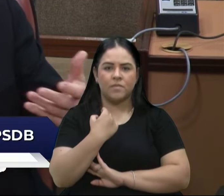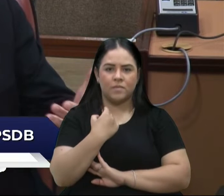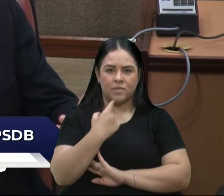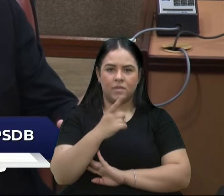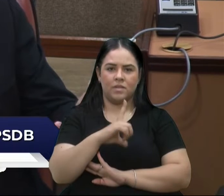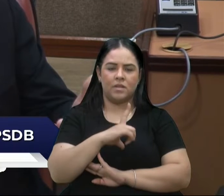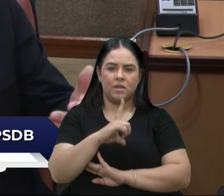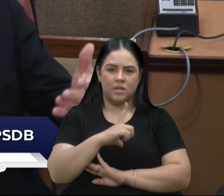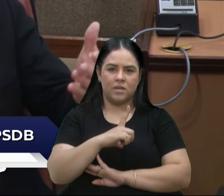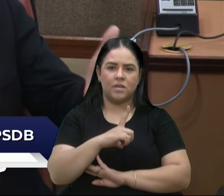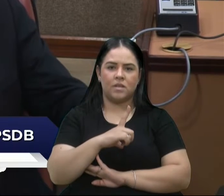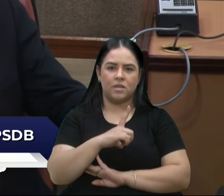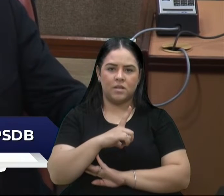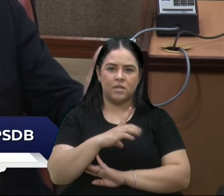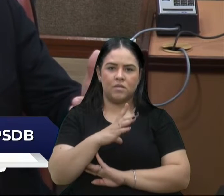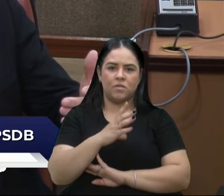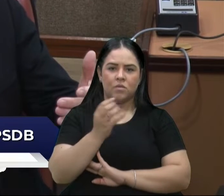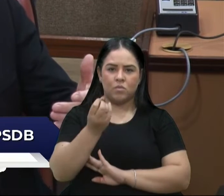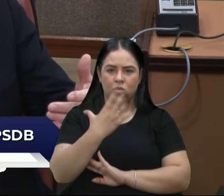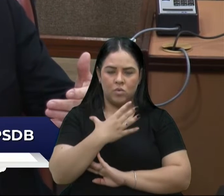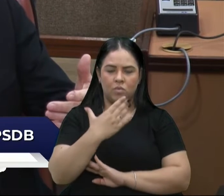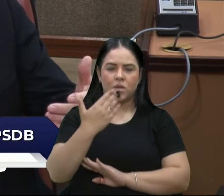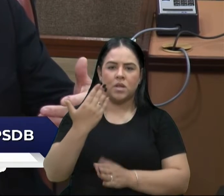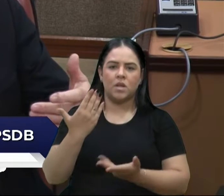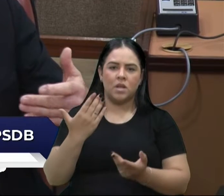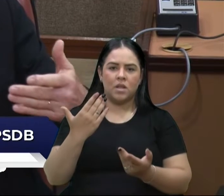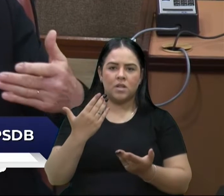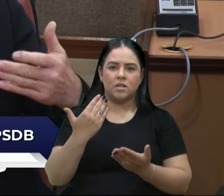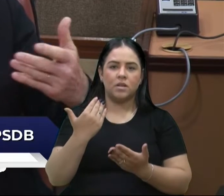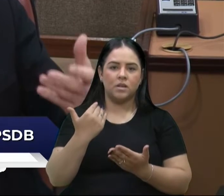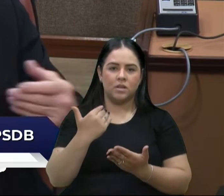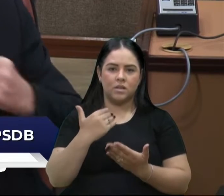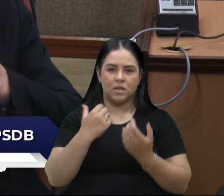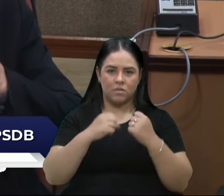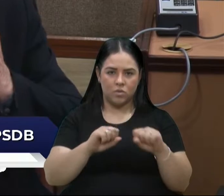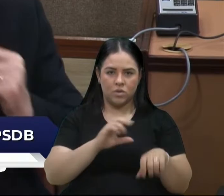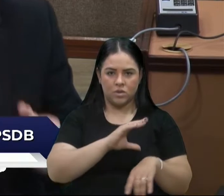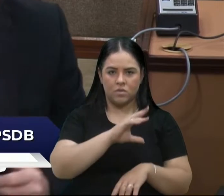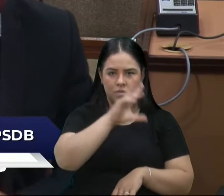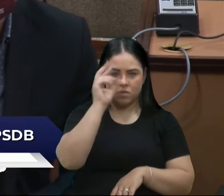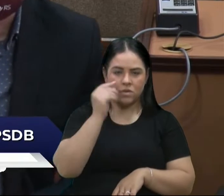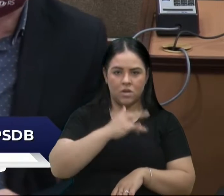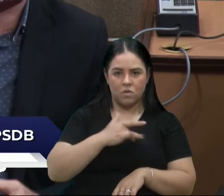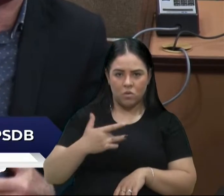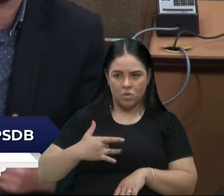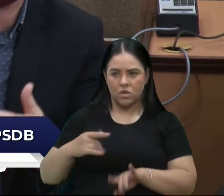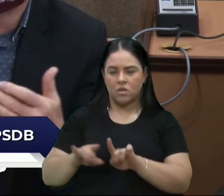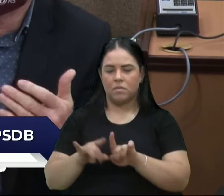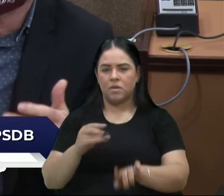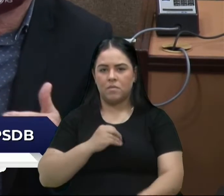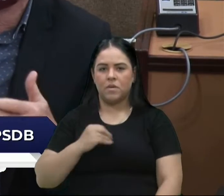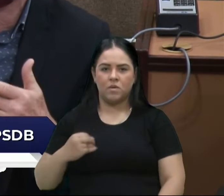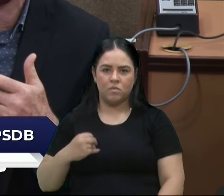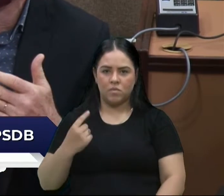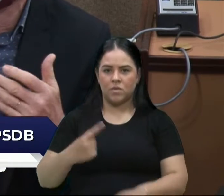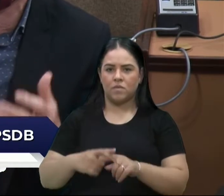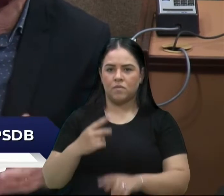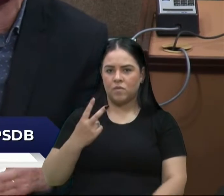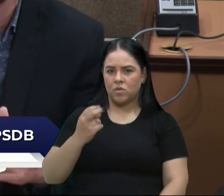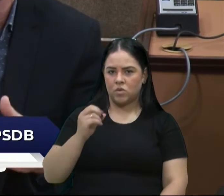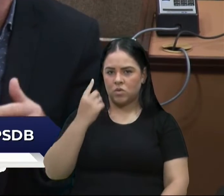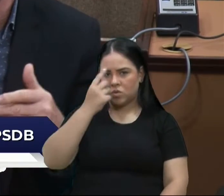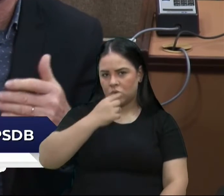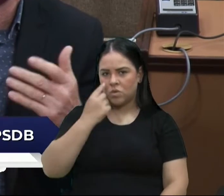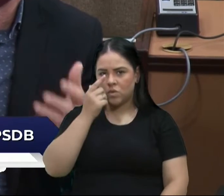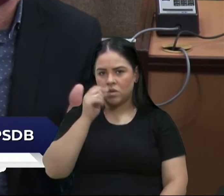agrada tanto a Secretaria Municipal da Saúde, agrada os médicos, porque daí eles, com 20 horas, conseguem fazer